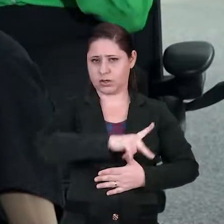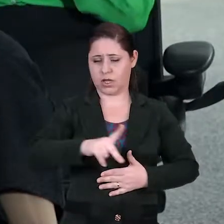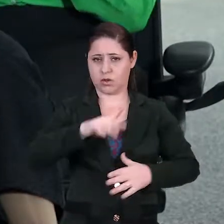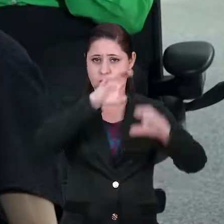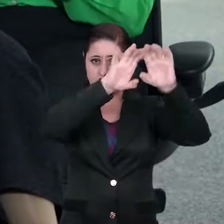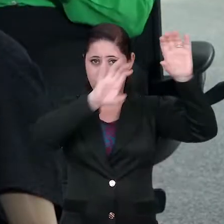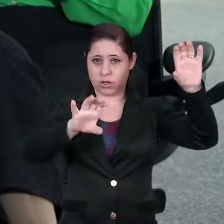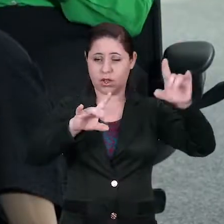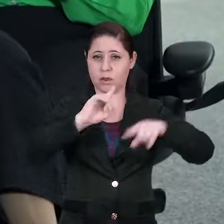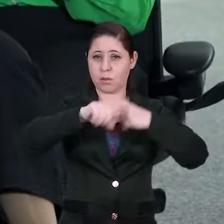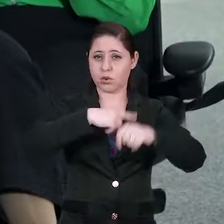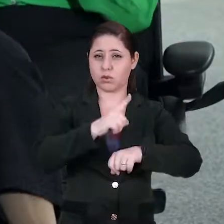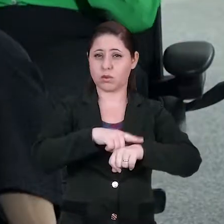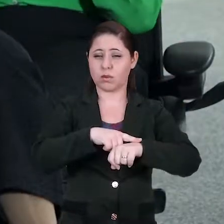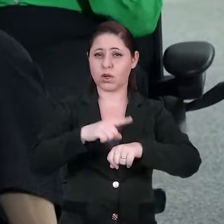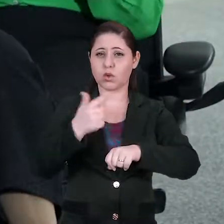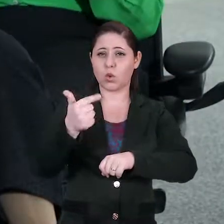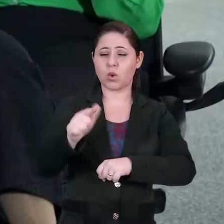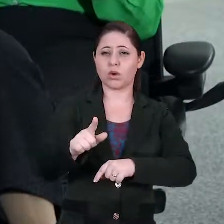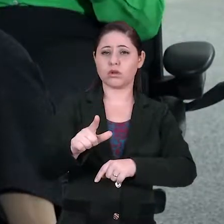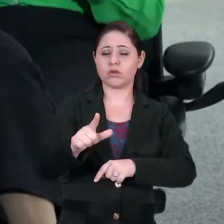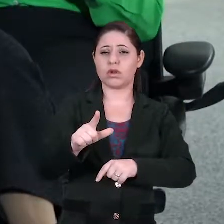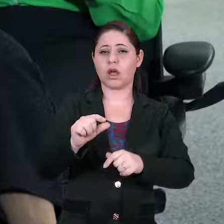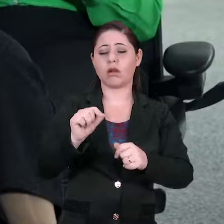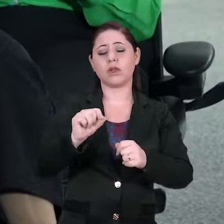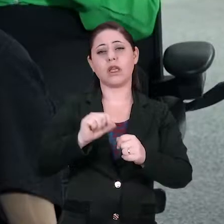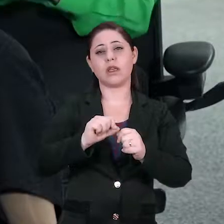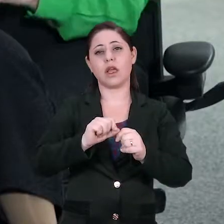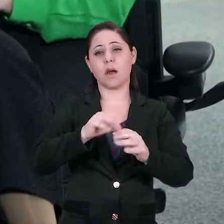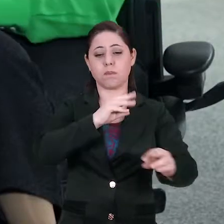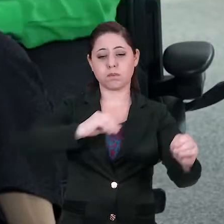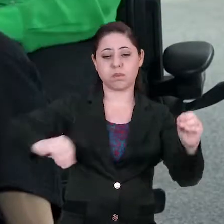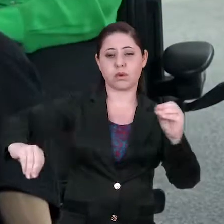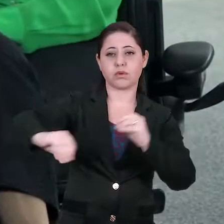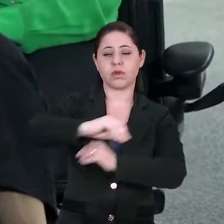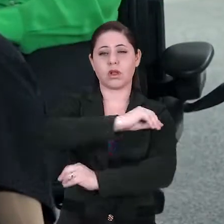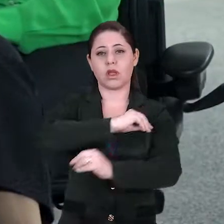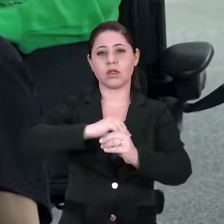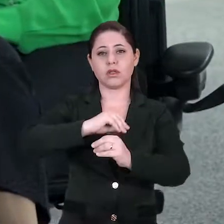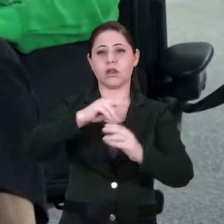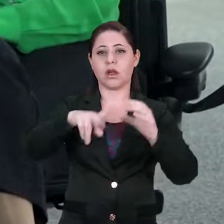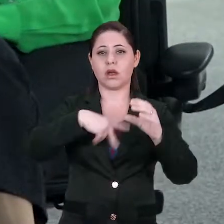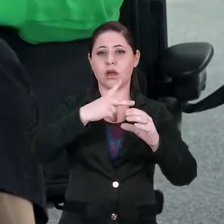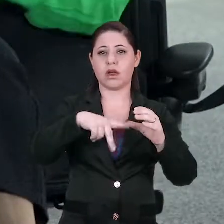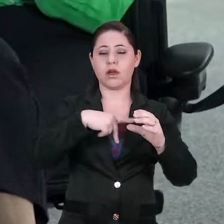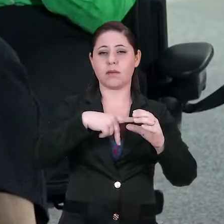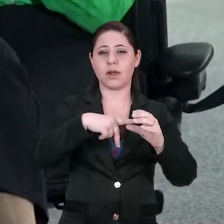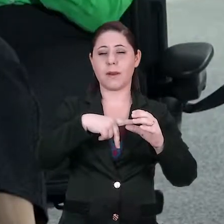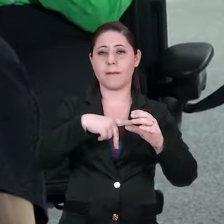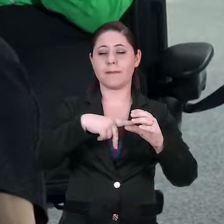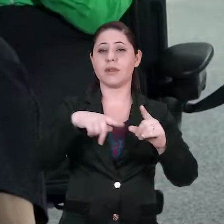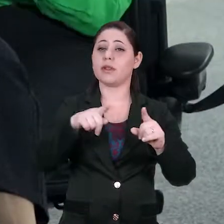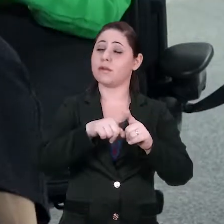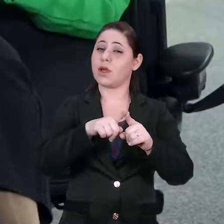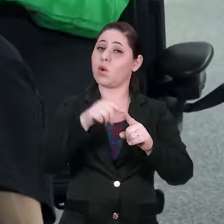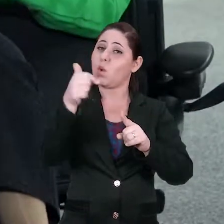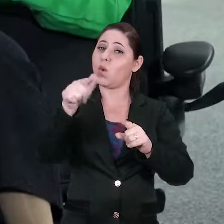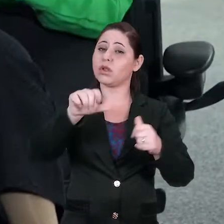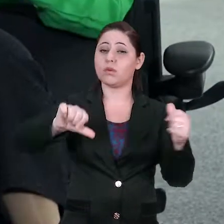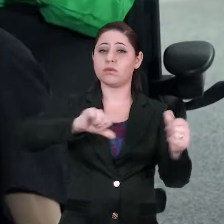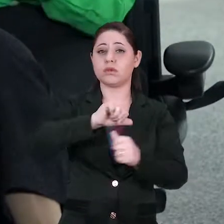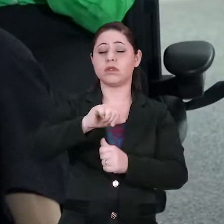também tivemos um outro momento que foi a saída da nossa velha Câmara para o Paço Municipal. Quer dizer, foi outra